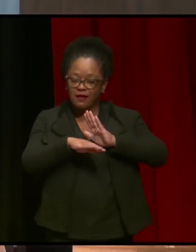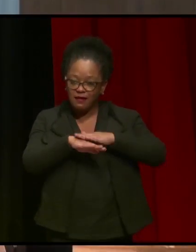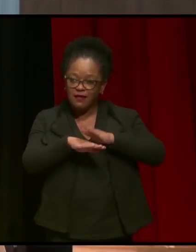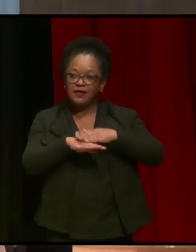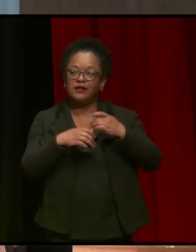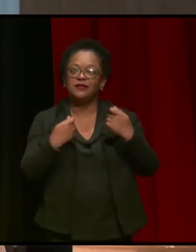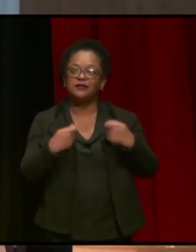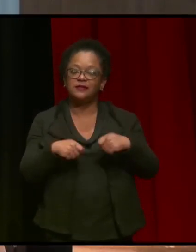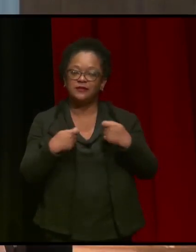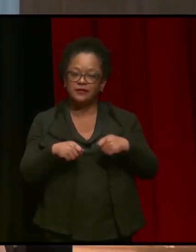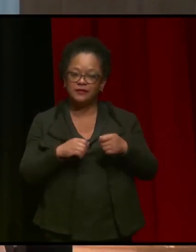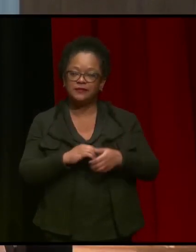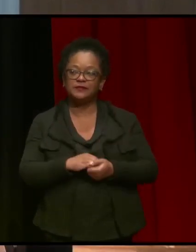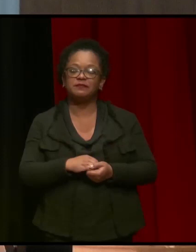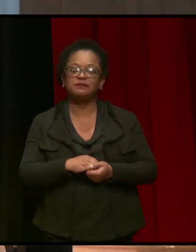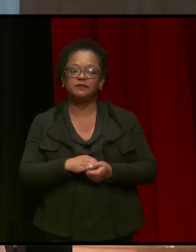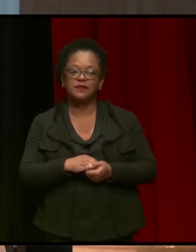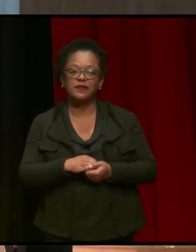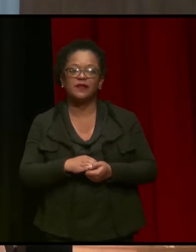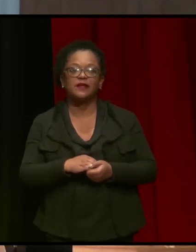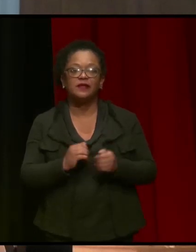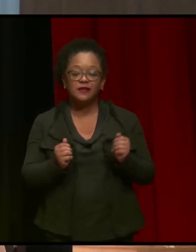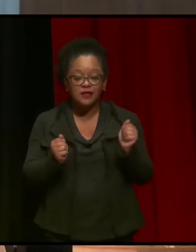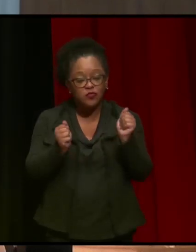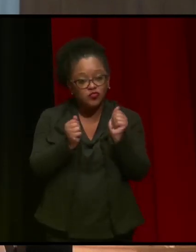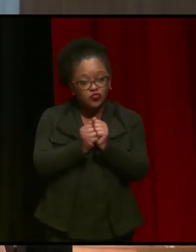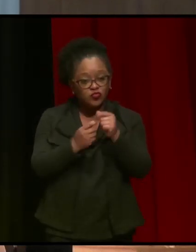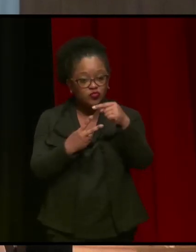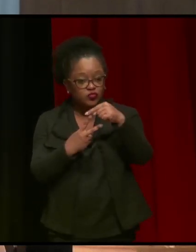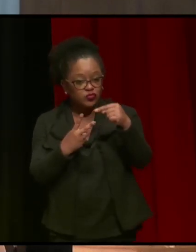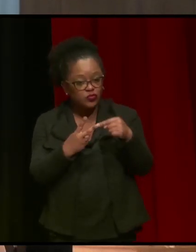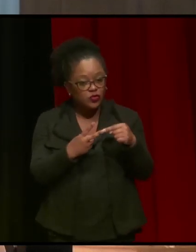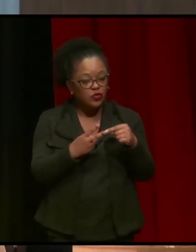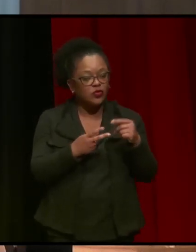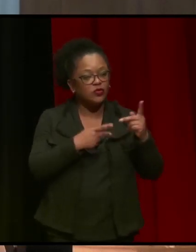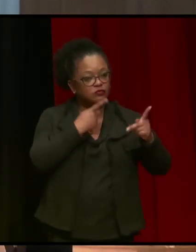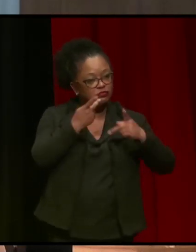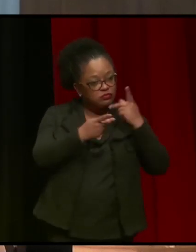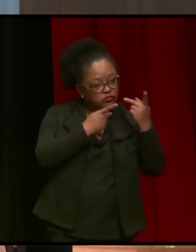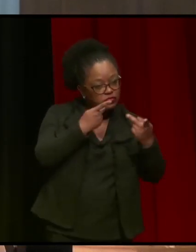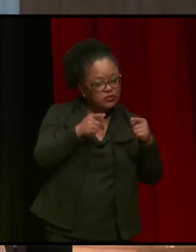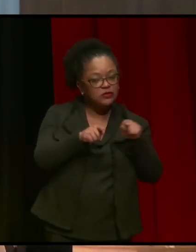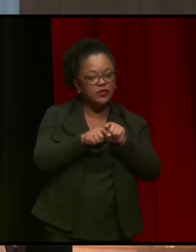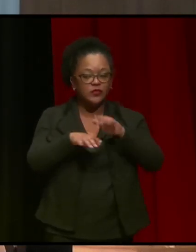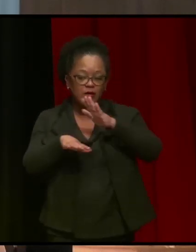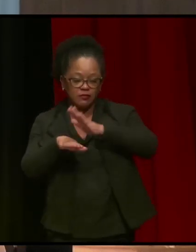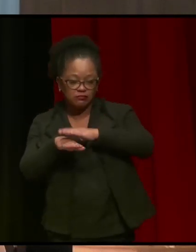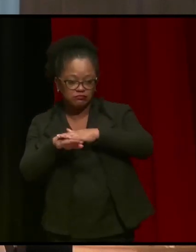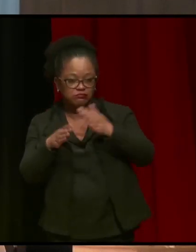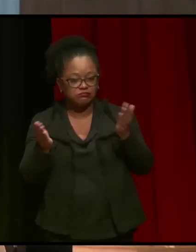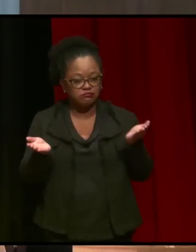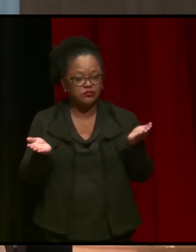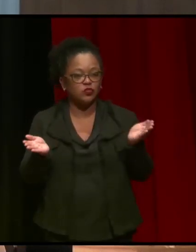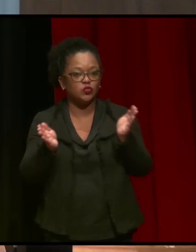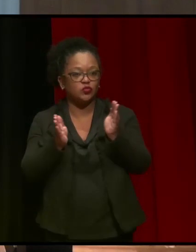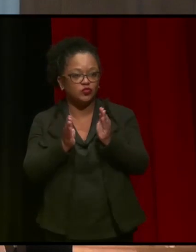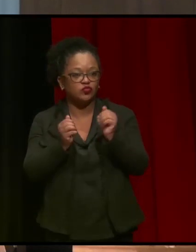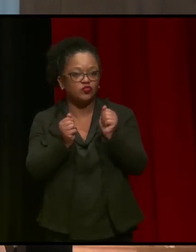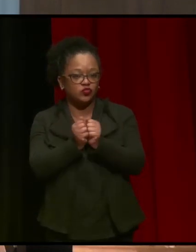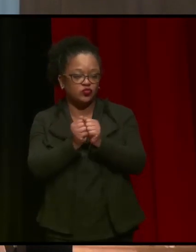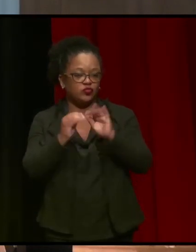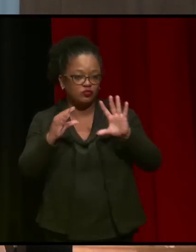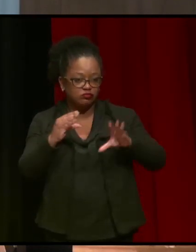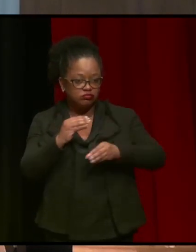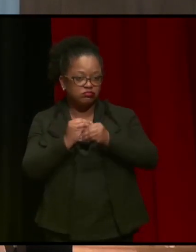vendo? Ministério sempre é de palavra e ação. Por quê? Porque Jesus se tornou carne. Ele se tornou no corpo humano. Ele veio para